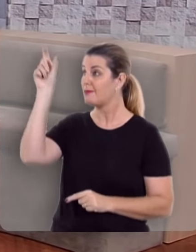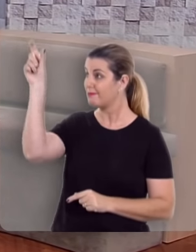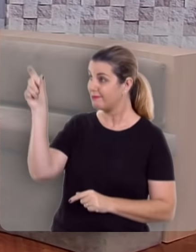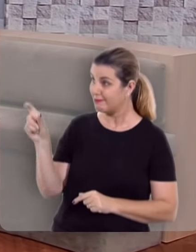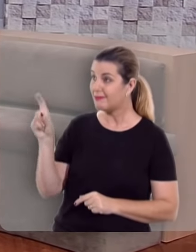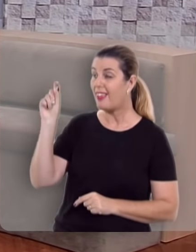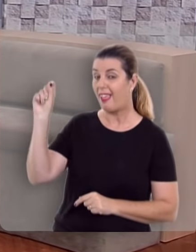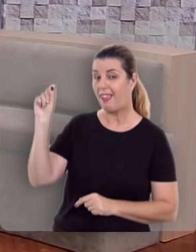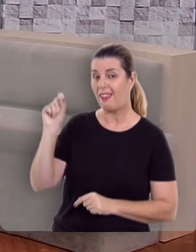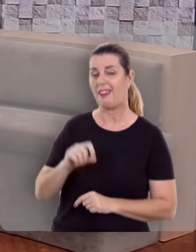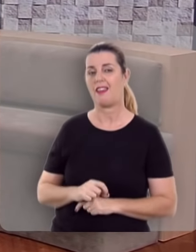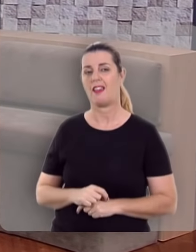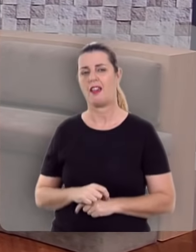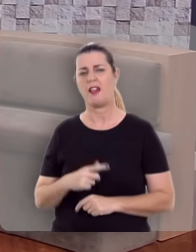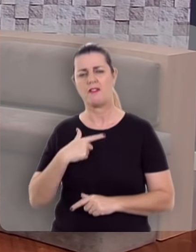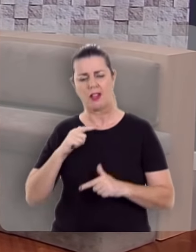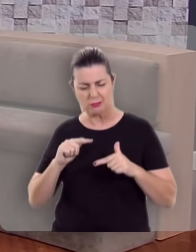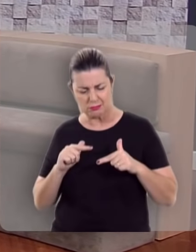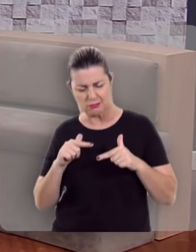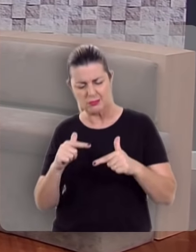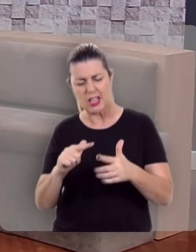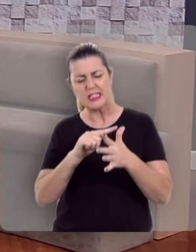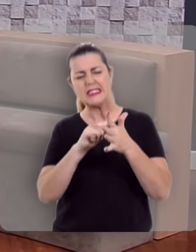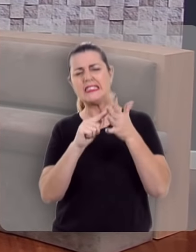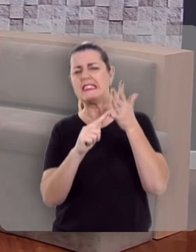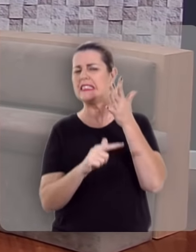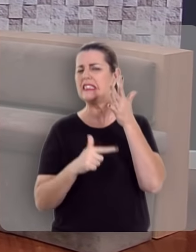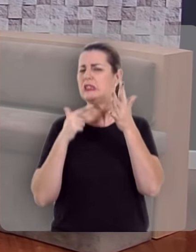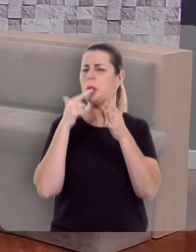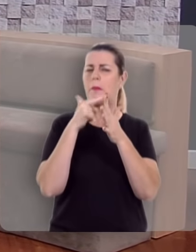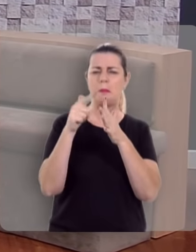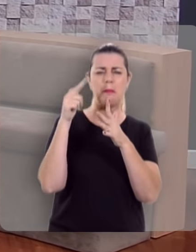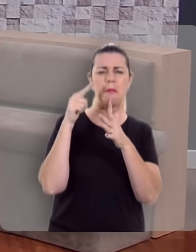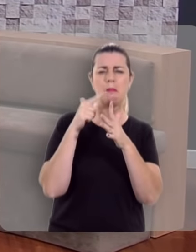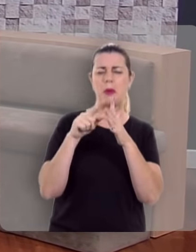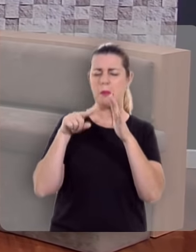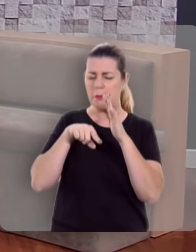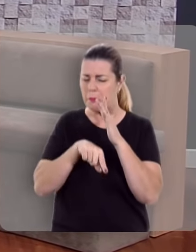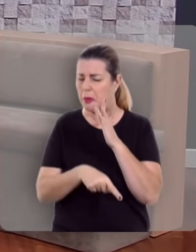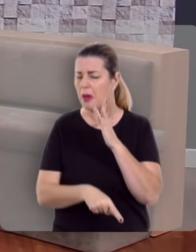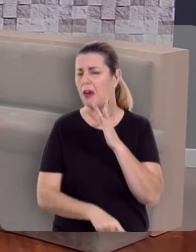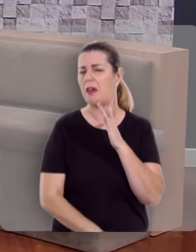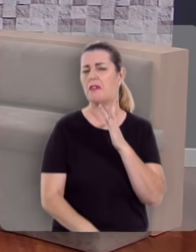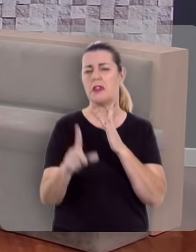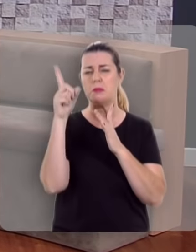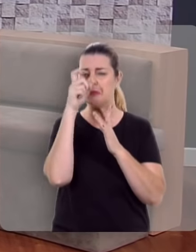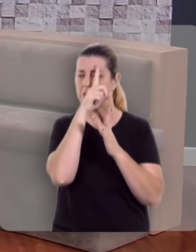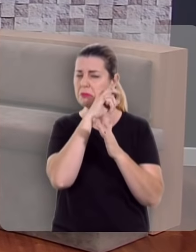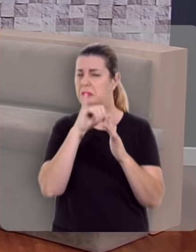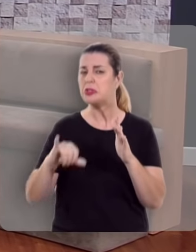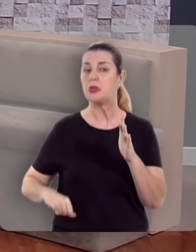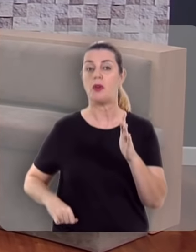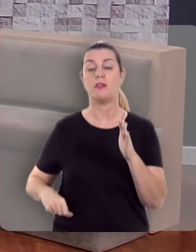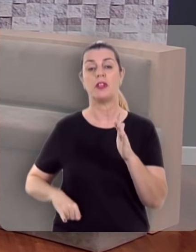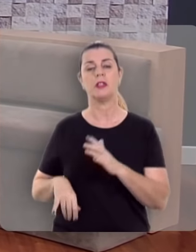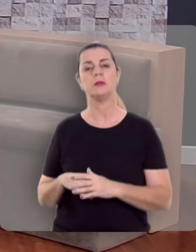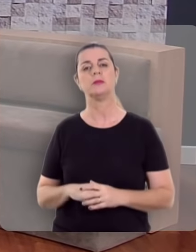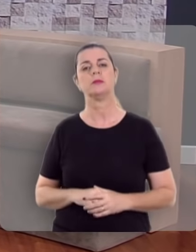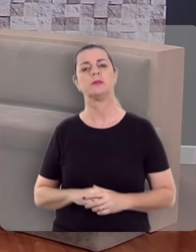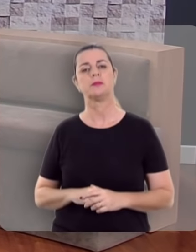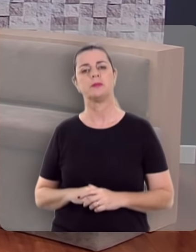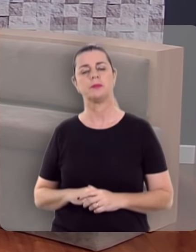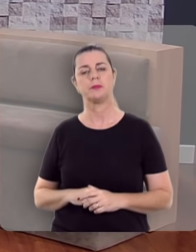Mas Jó, para demonstrar que você deve servir a Deus, não por aquilo que Deus